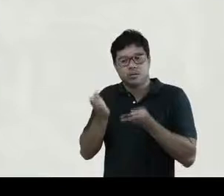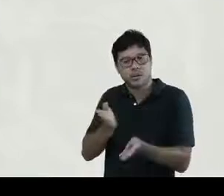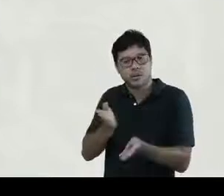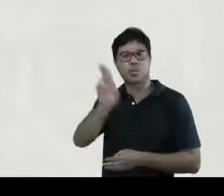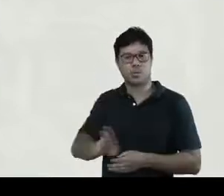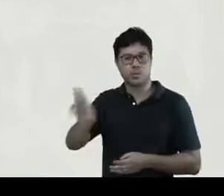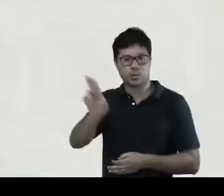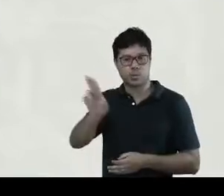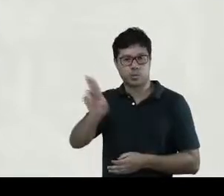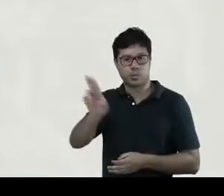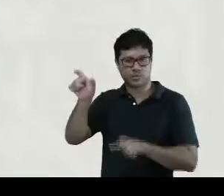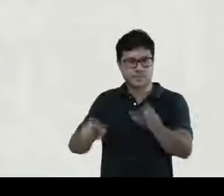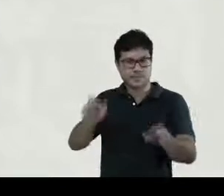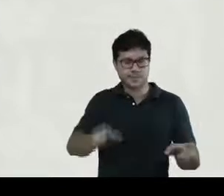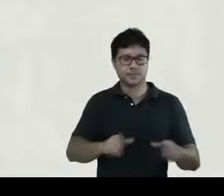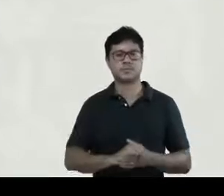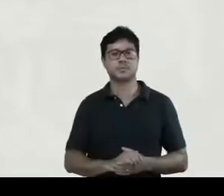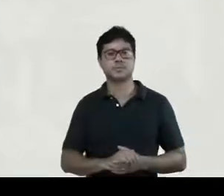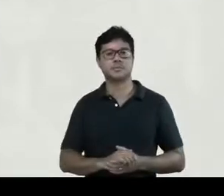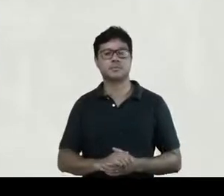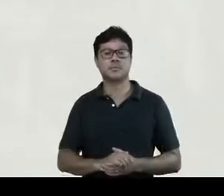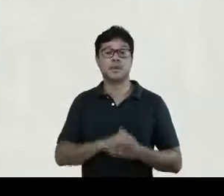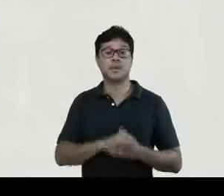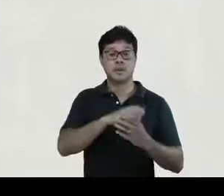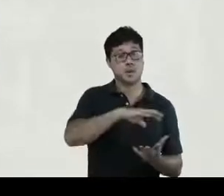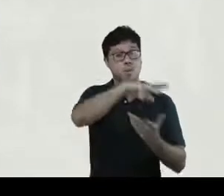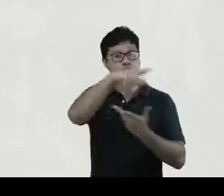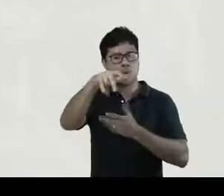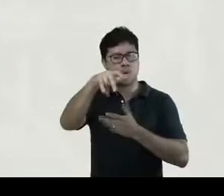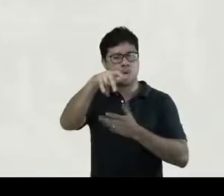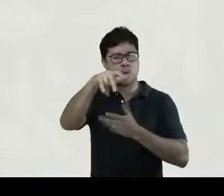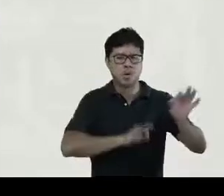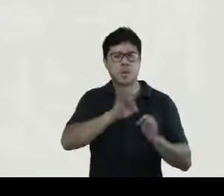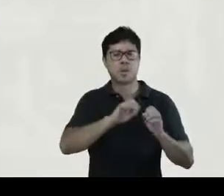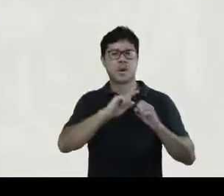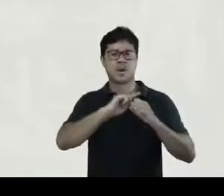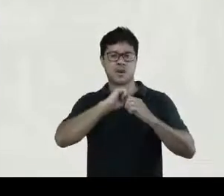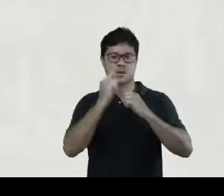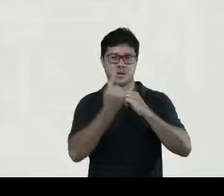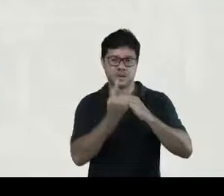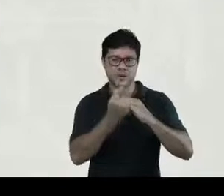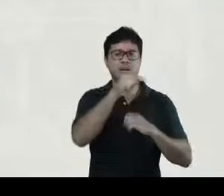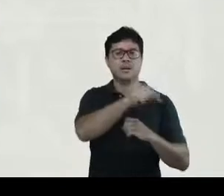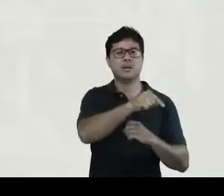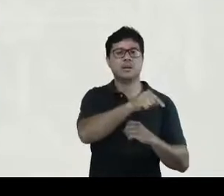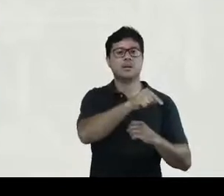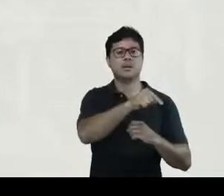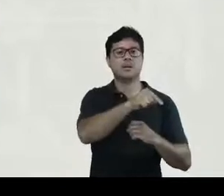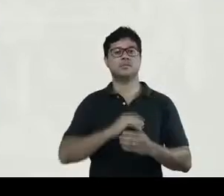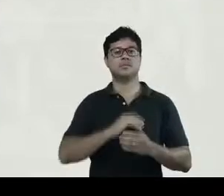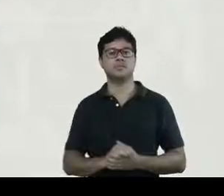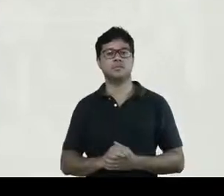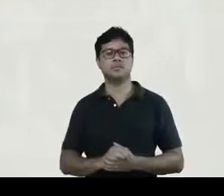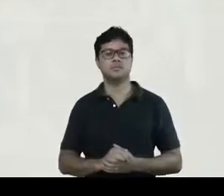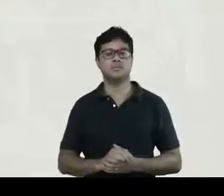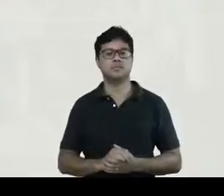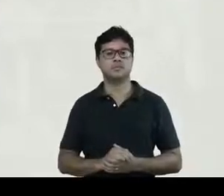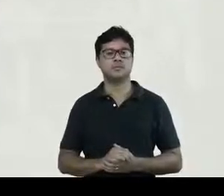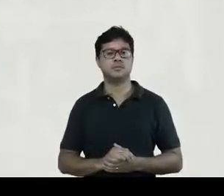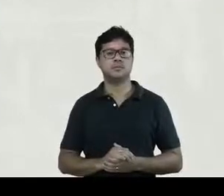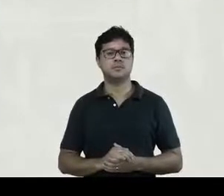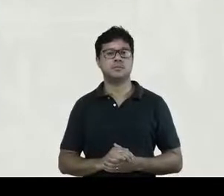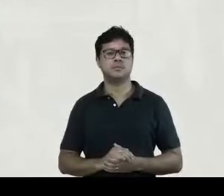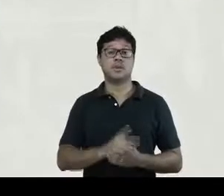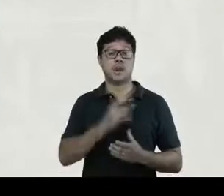ao Usuário. No plano internacional, atua em diversos grêmios do Consortium of European Research